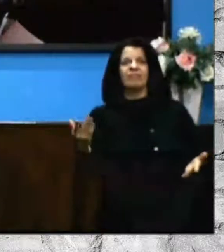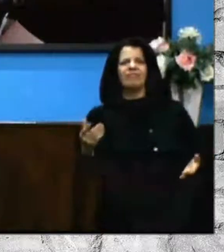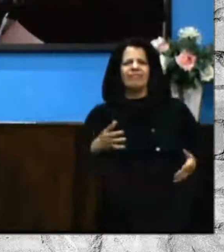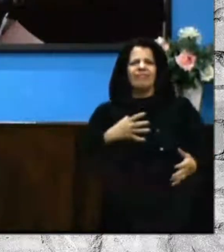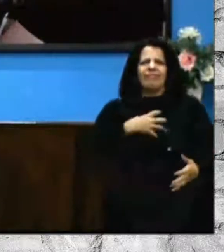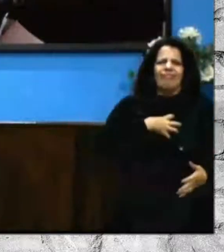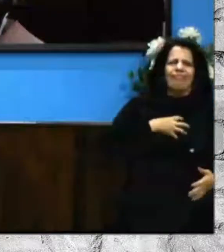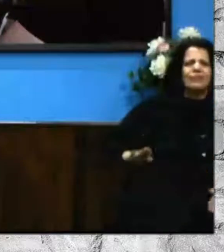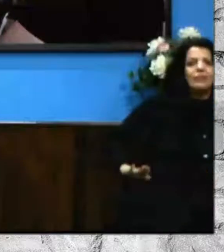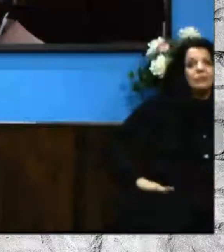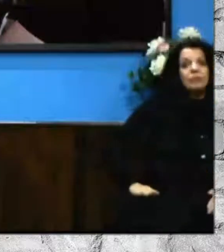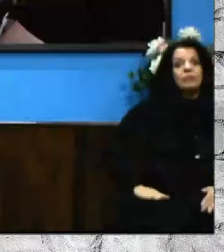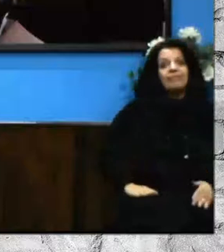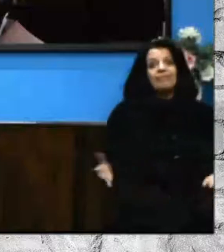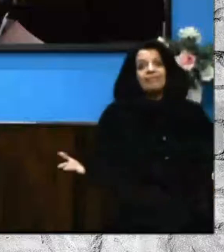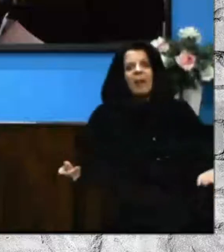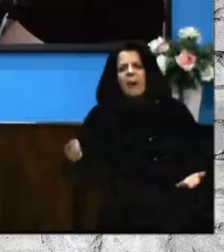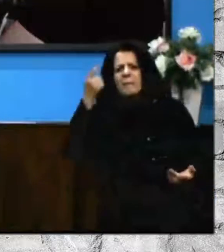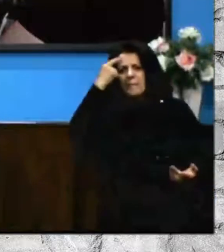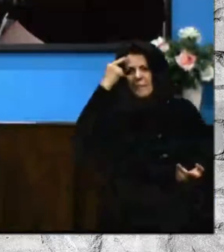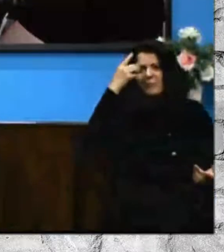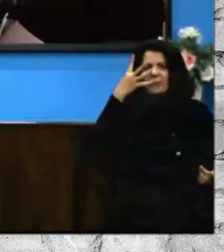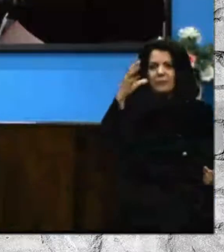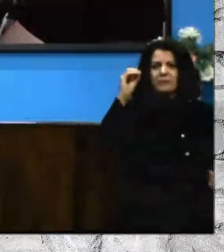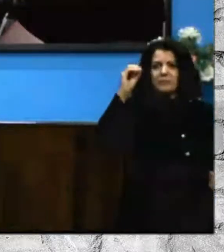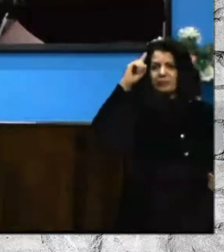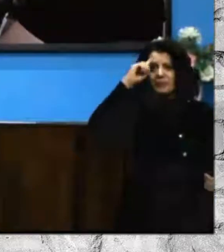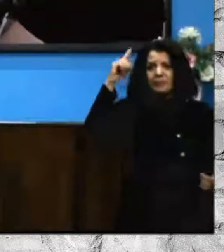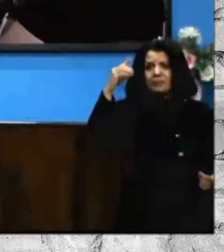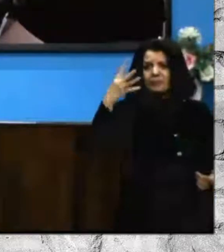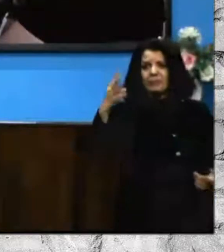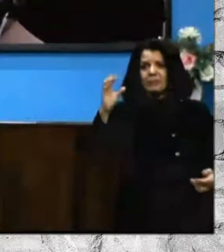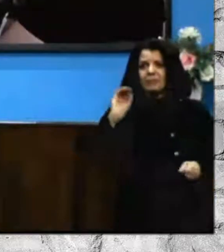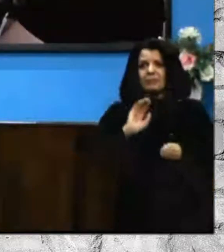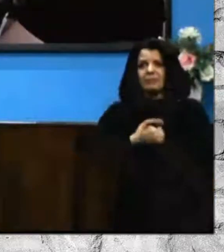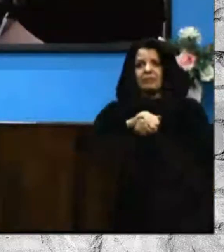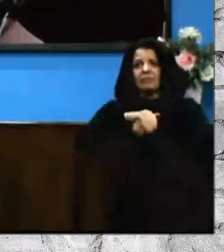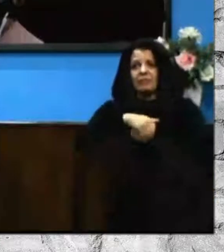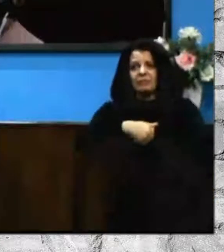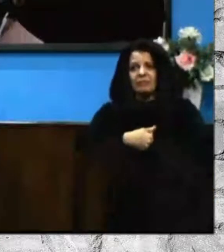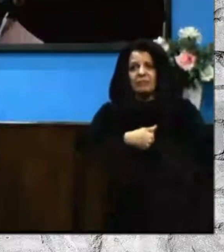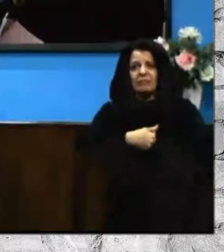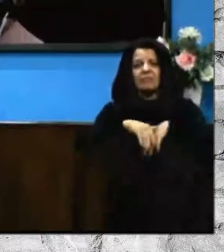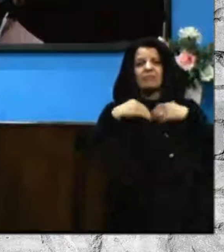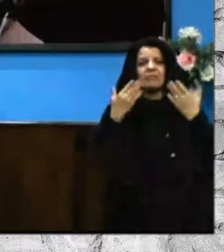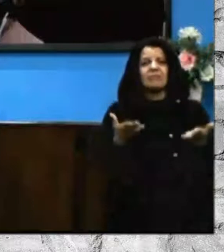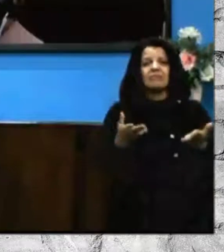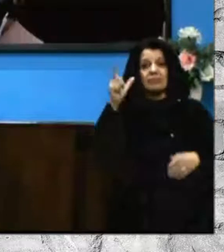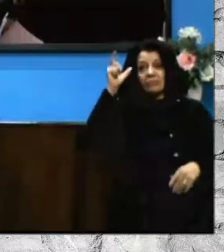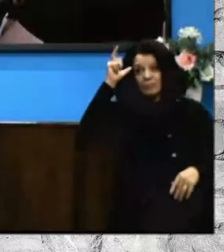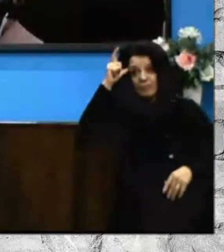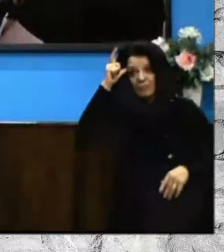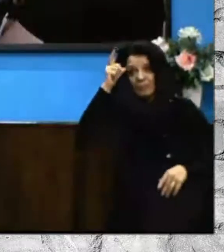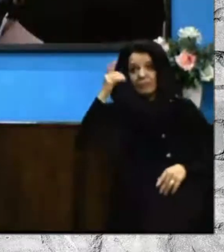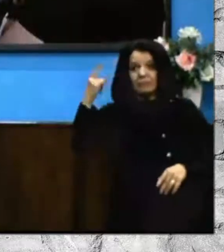Dá até desespero, né? Imagine 40 dias e 40 noites. Então o diabo tentou